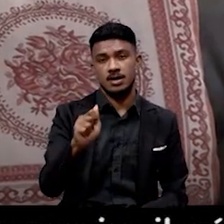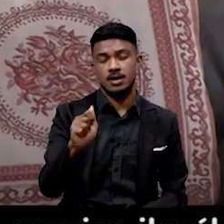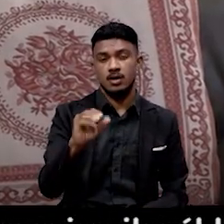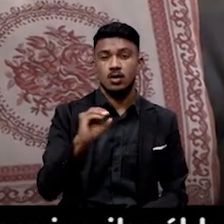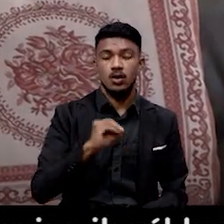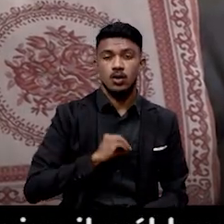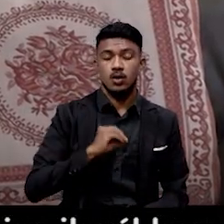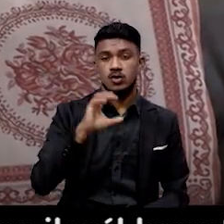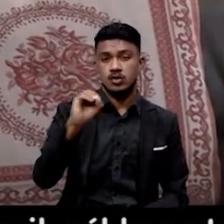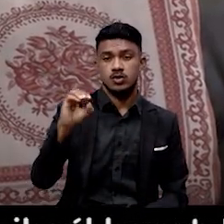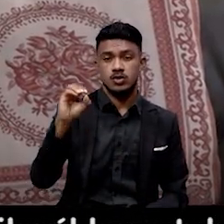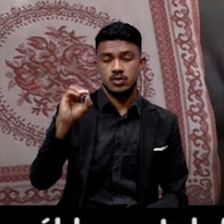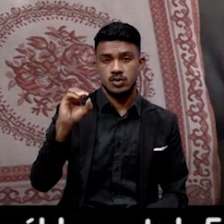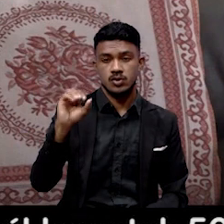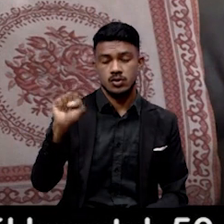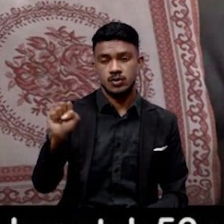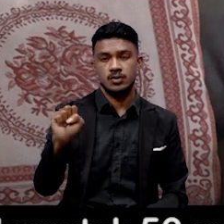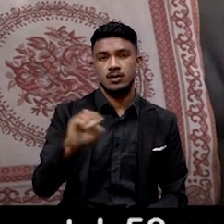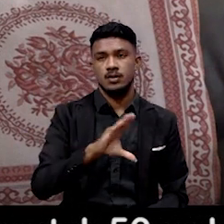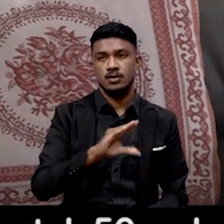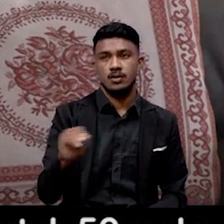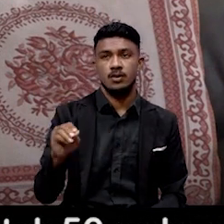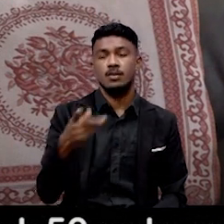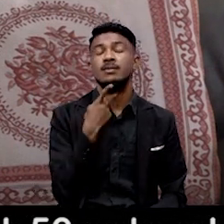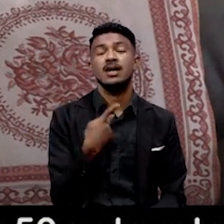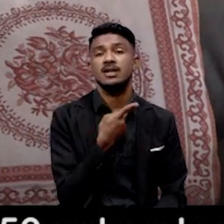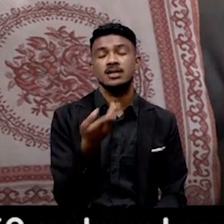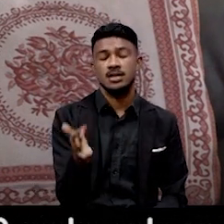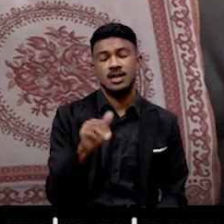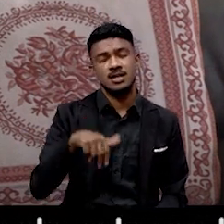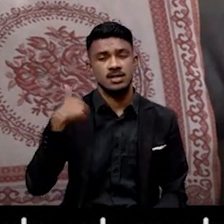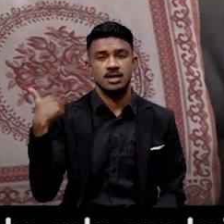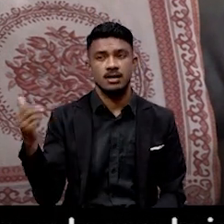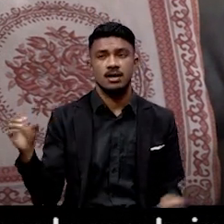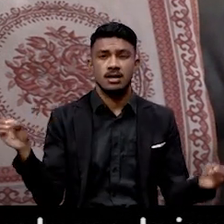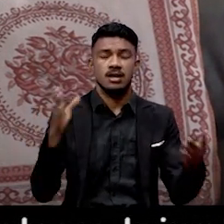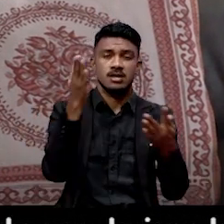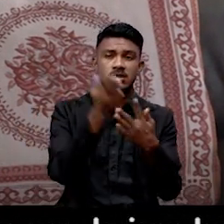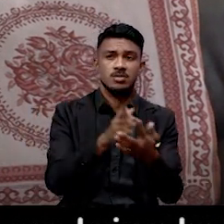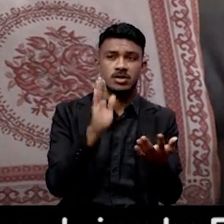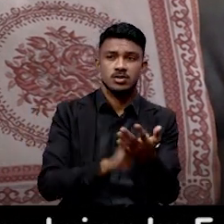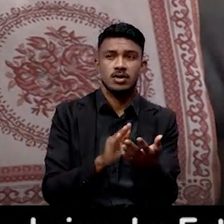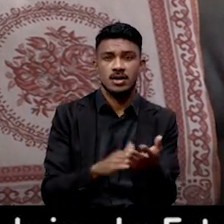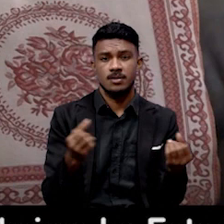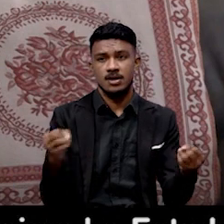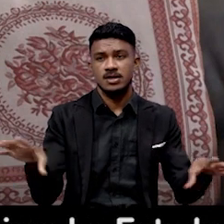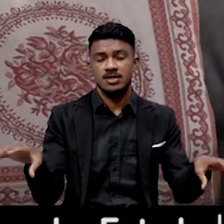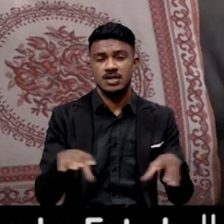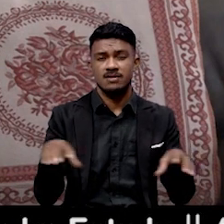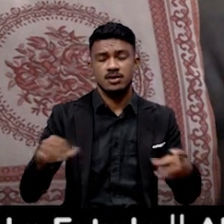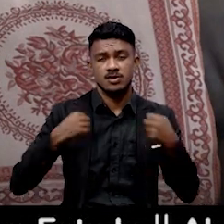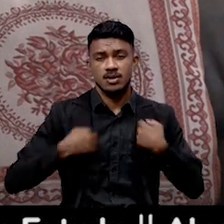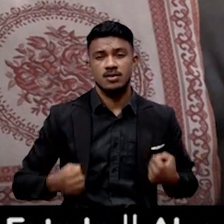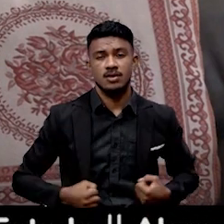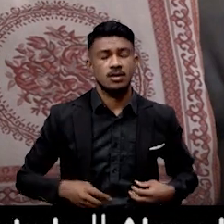Sul, Salesiano Serenia, falta um fato ser mas lá é acesso da escola na Barak. Serviço de saúde mas lá não funciona